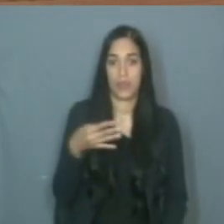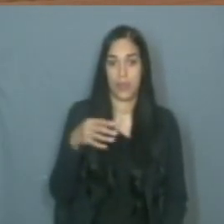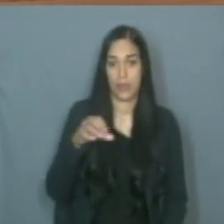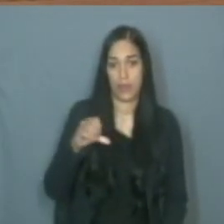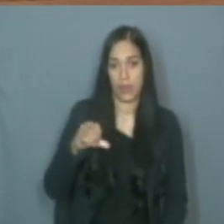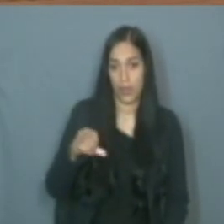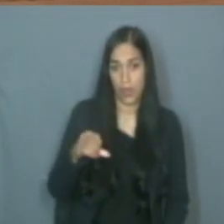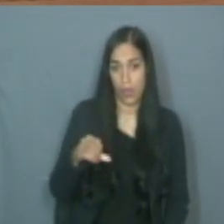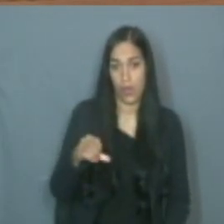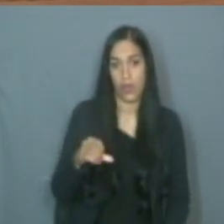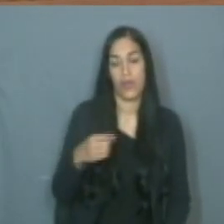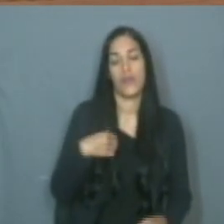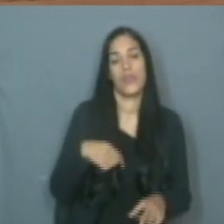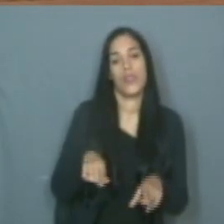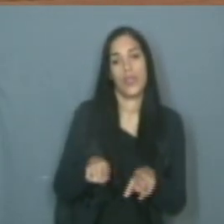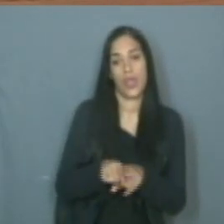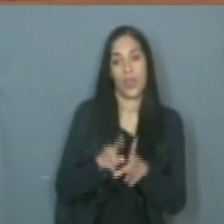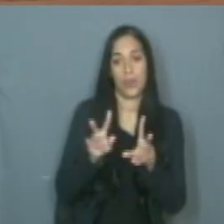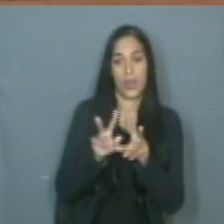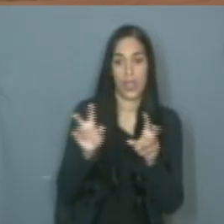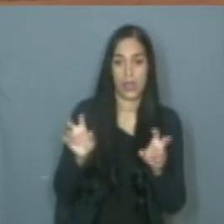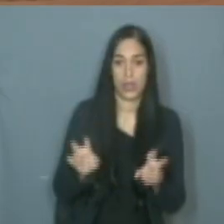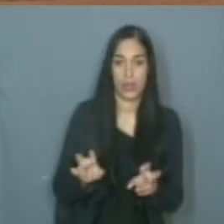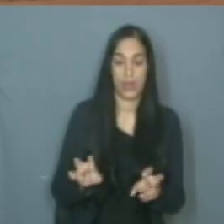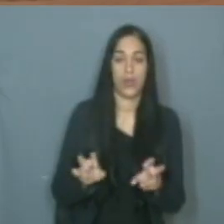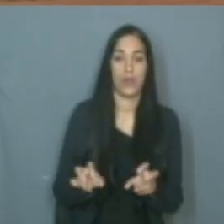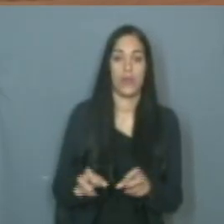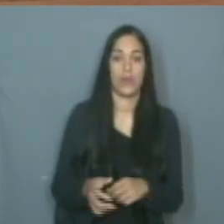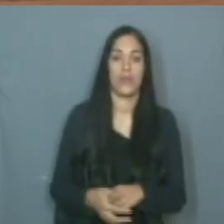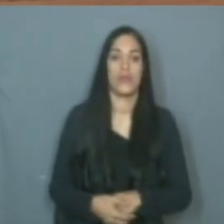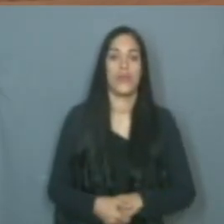7749 também a gente traz sobre